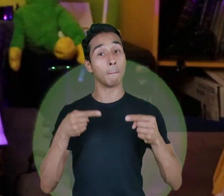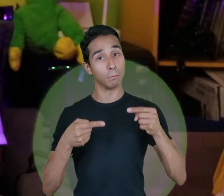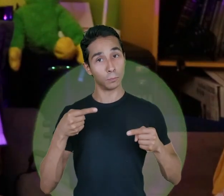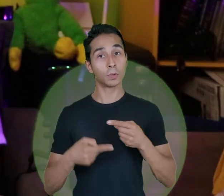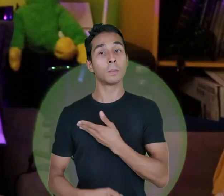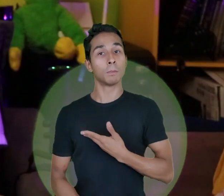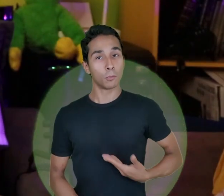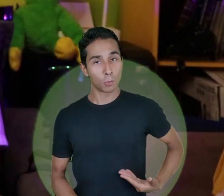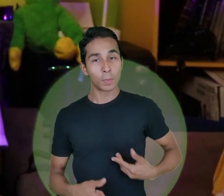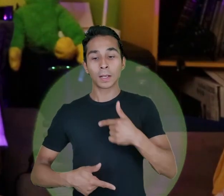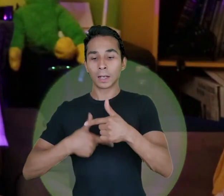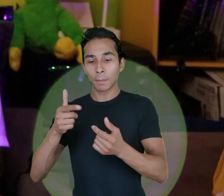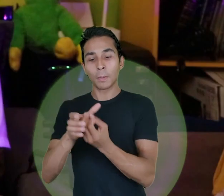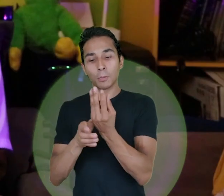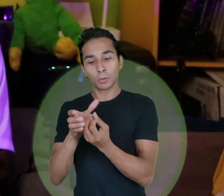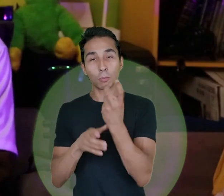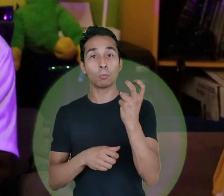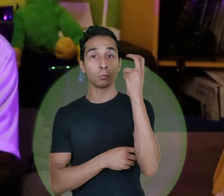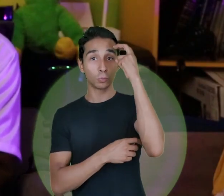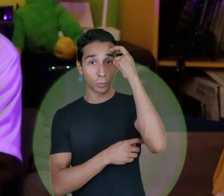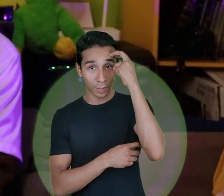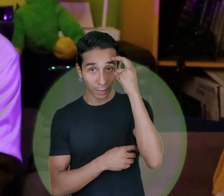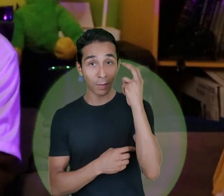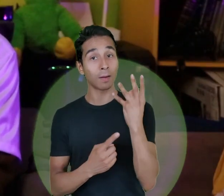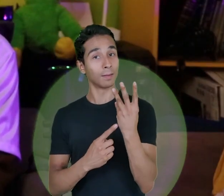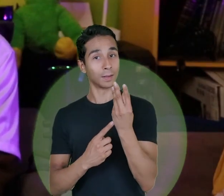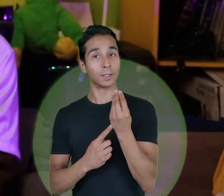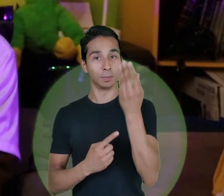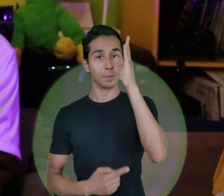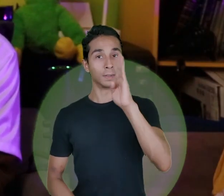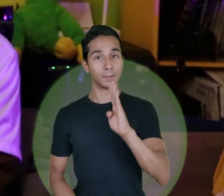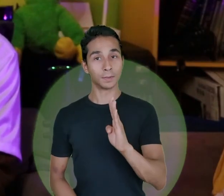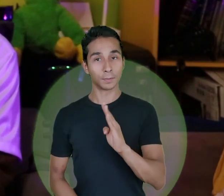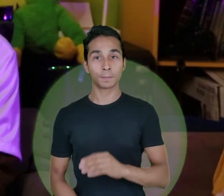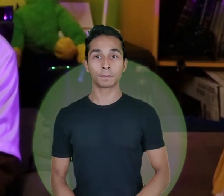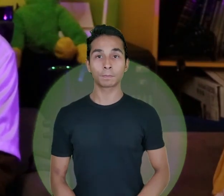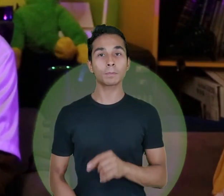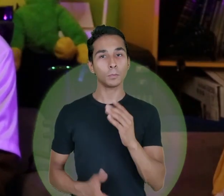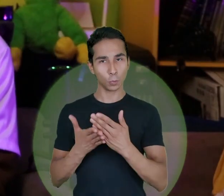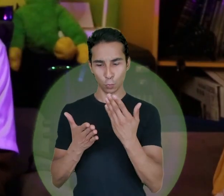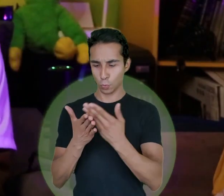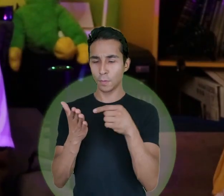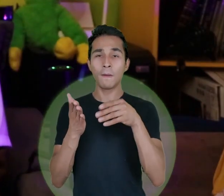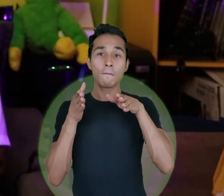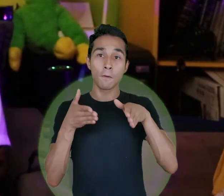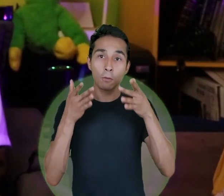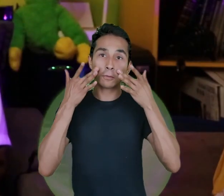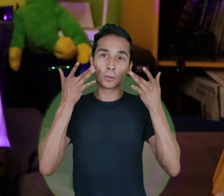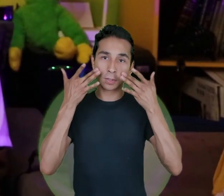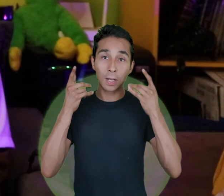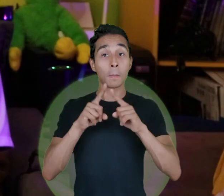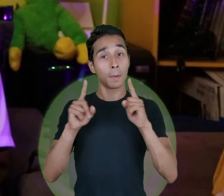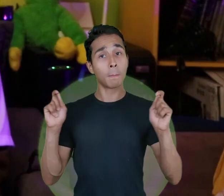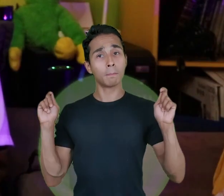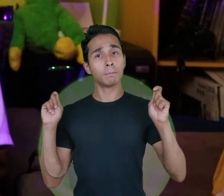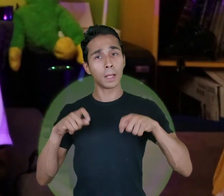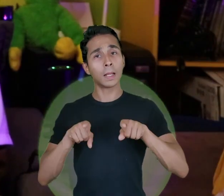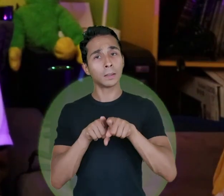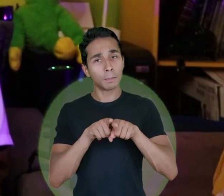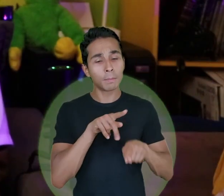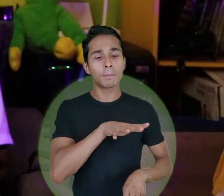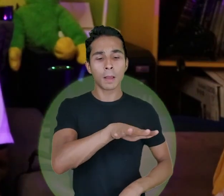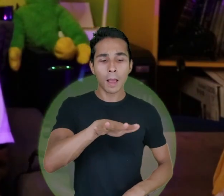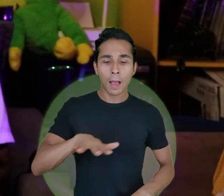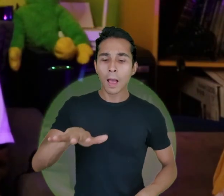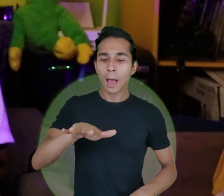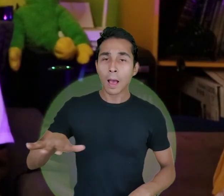a produção cultural, né, ele foca um pouco no teatro, mas muito do que está colocando aqui pode ser pode ser aplicado em outras